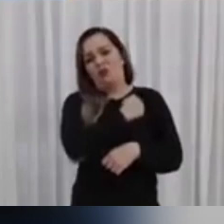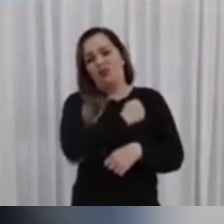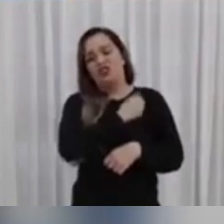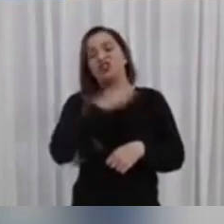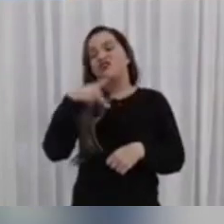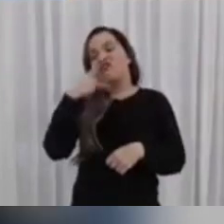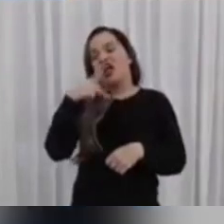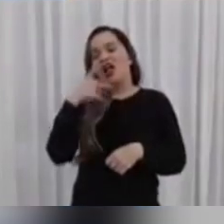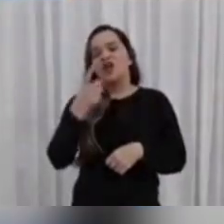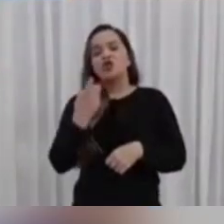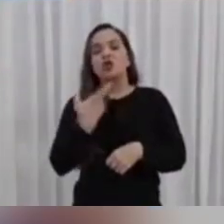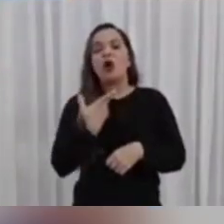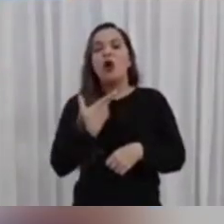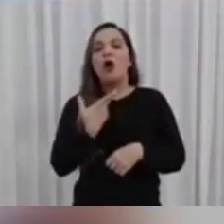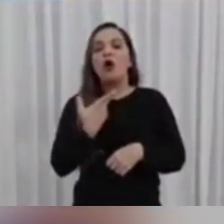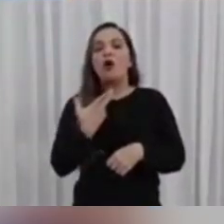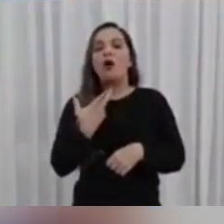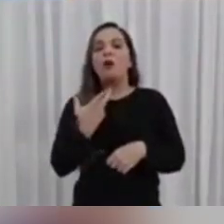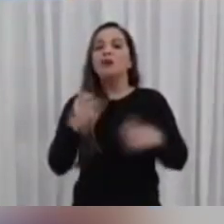números. De